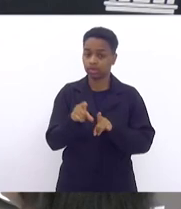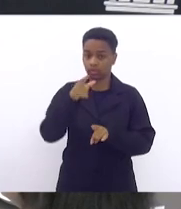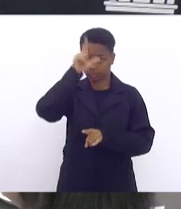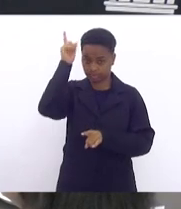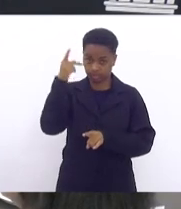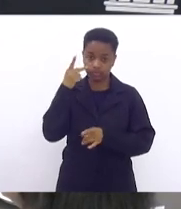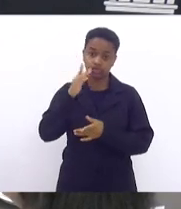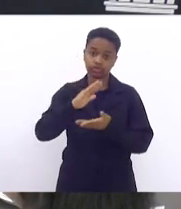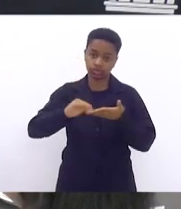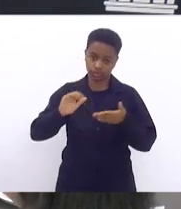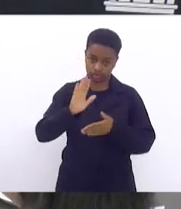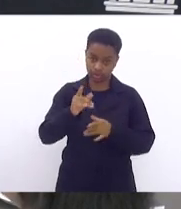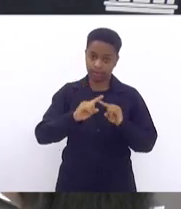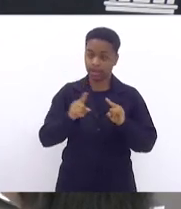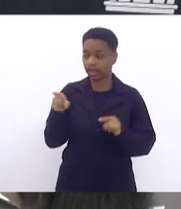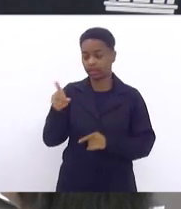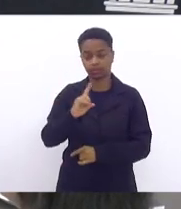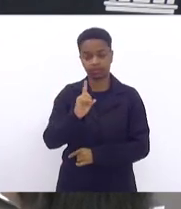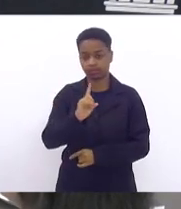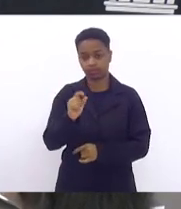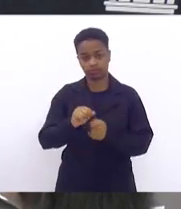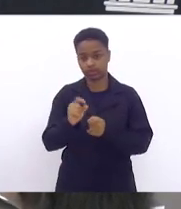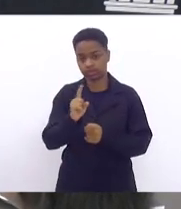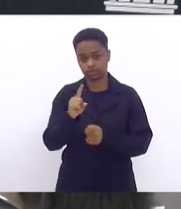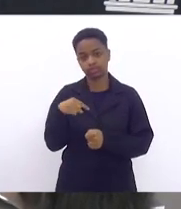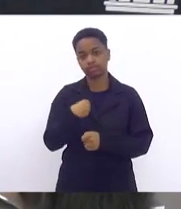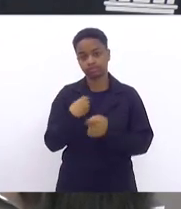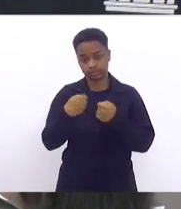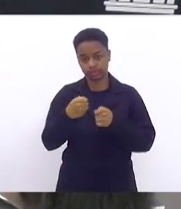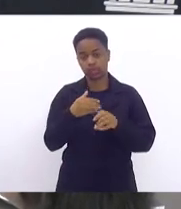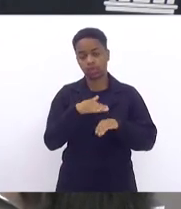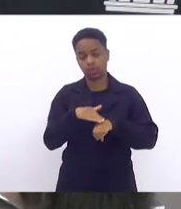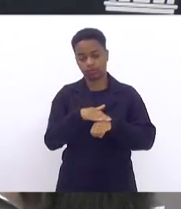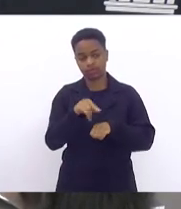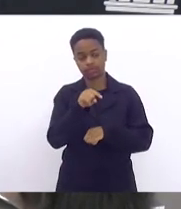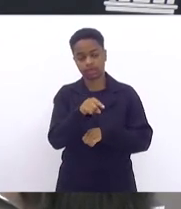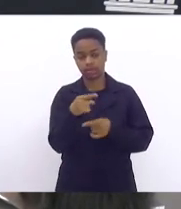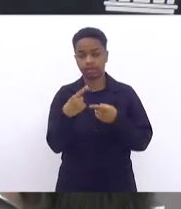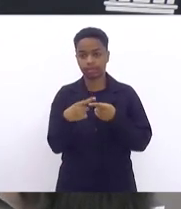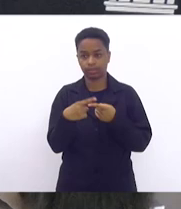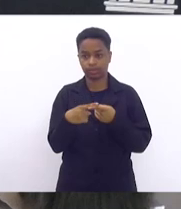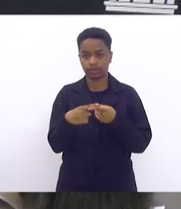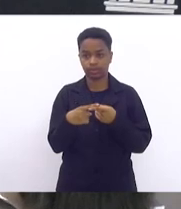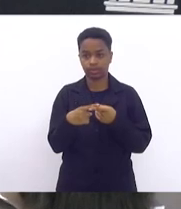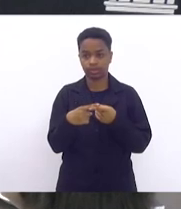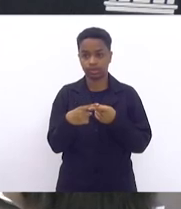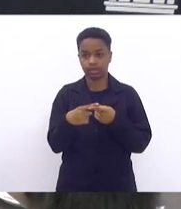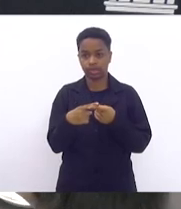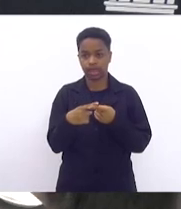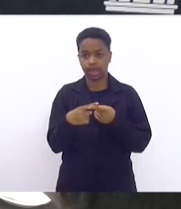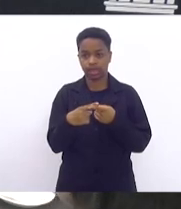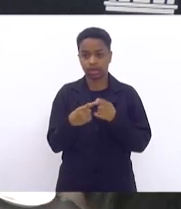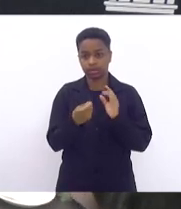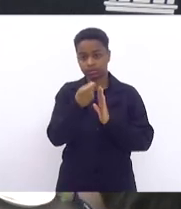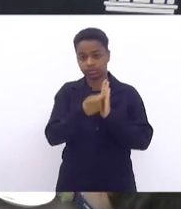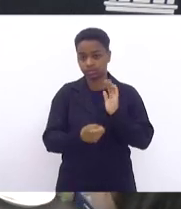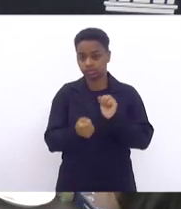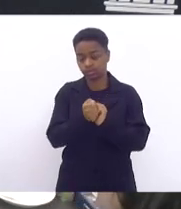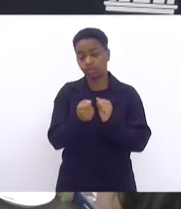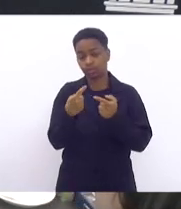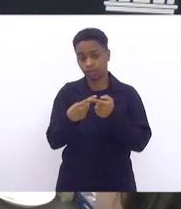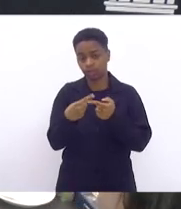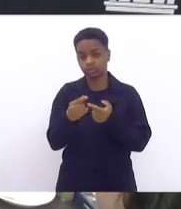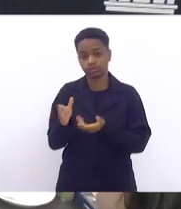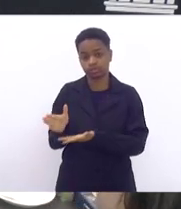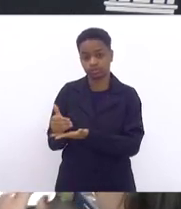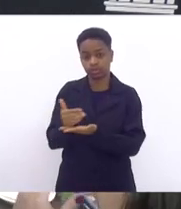mas ele não. Então, tem que, vou falar, a gente fala com ele. Tá? Com ele. Porque aí ele se tornou autor junto. É. Juntou o texto. A gente junta tudo e os